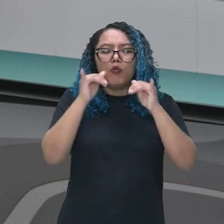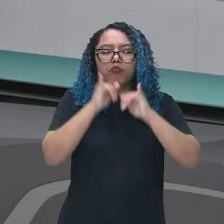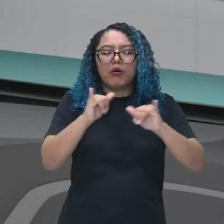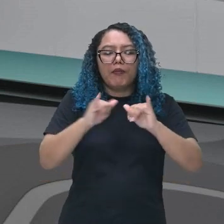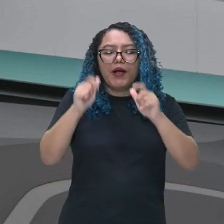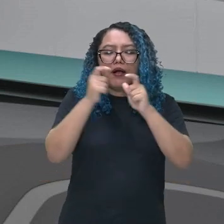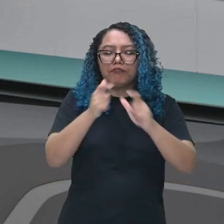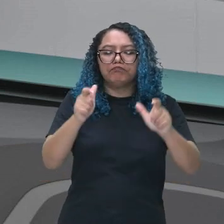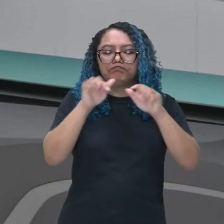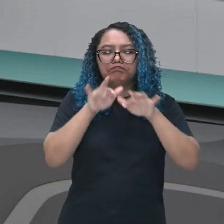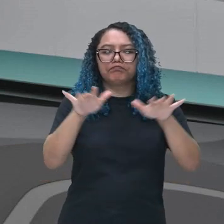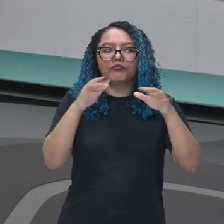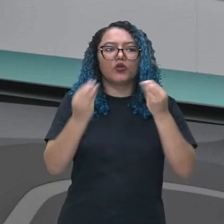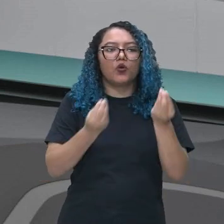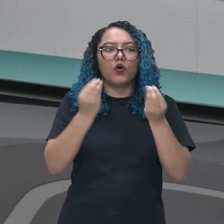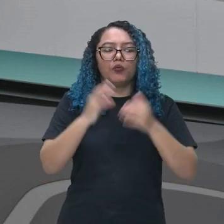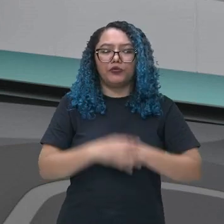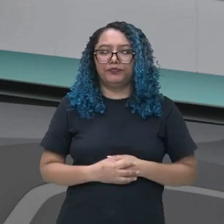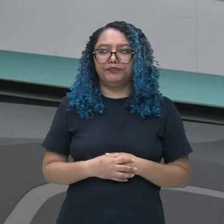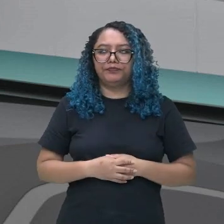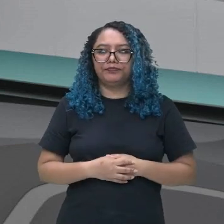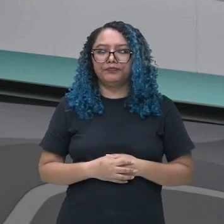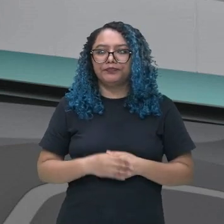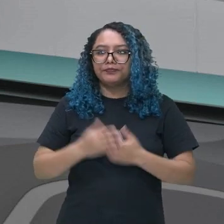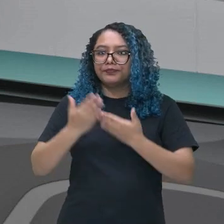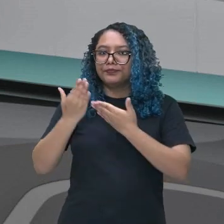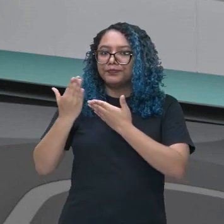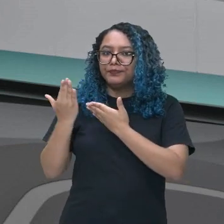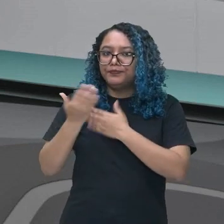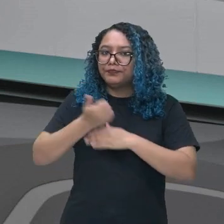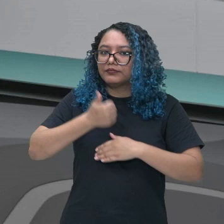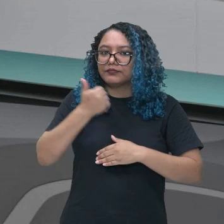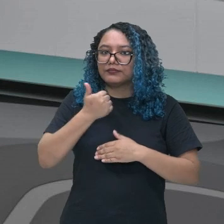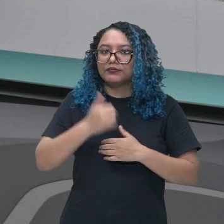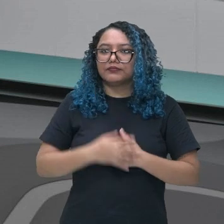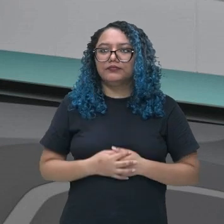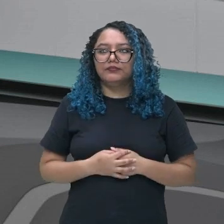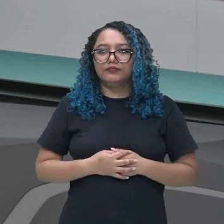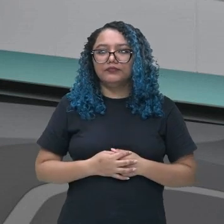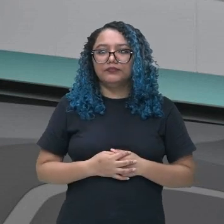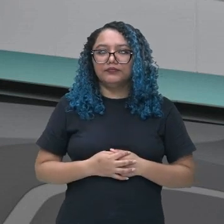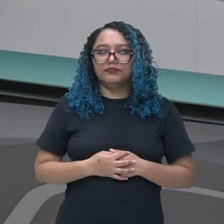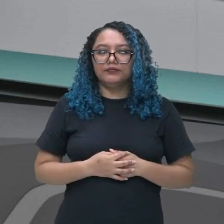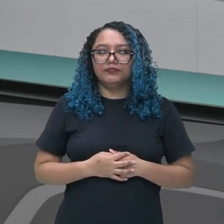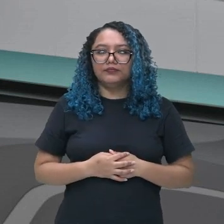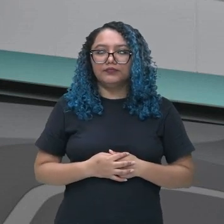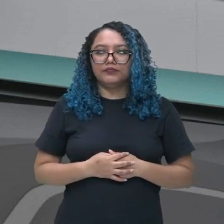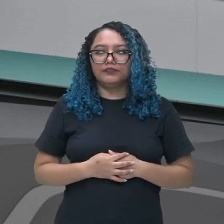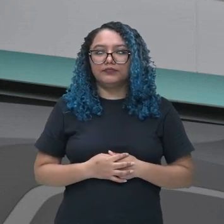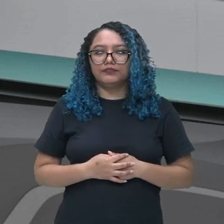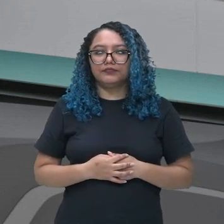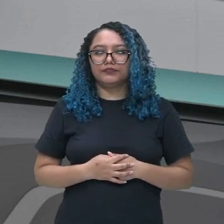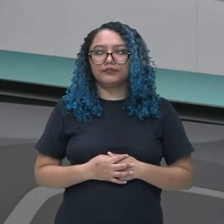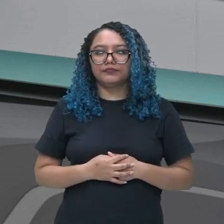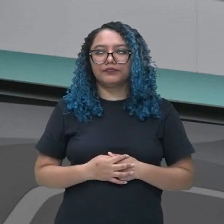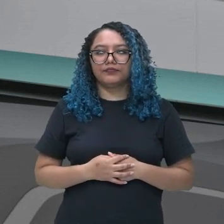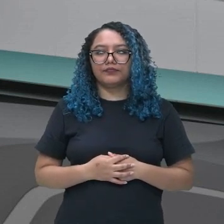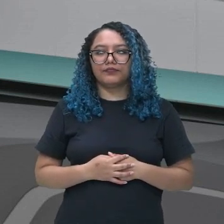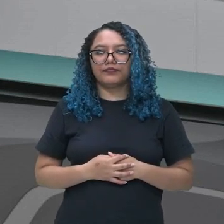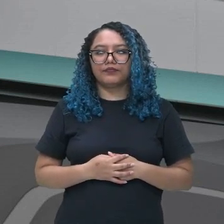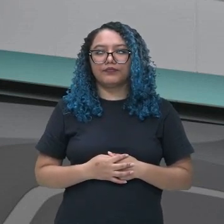aqui ó, political, ideological, bem importante aqui. Devido às